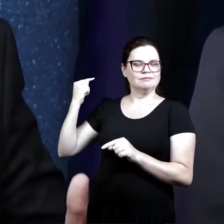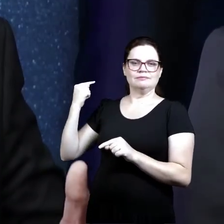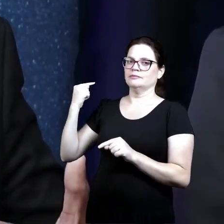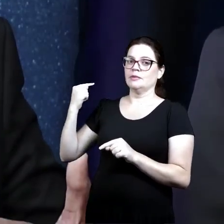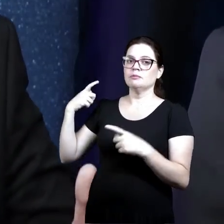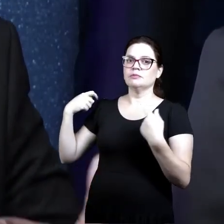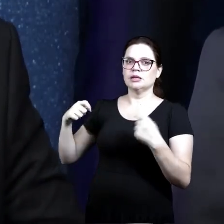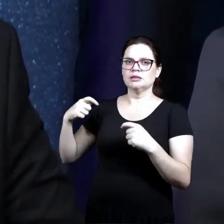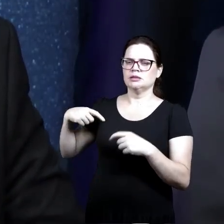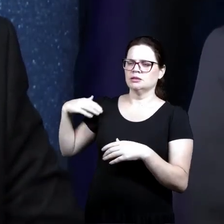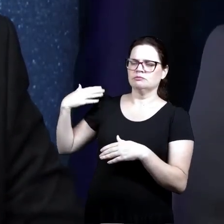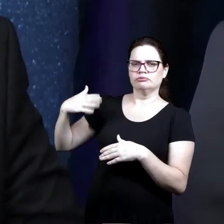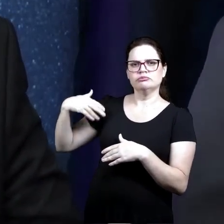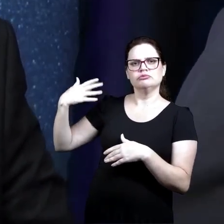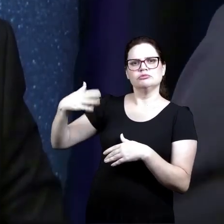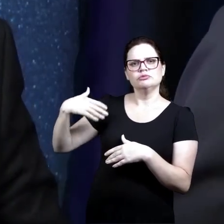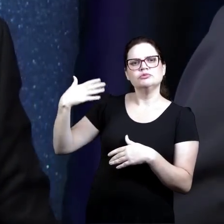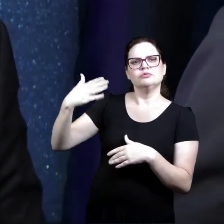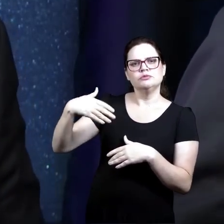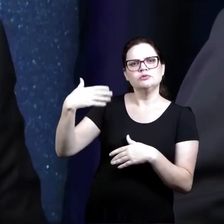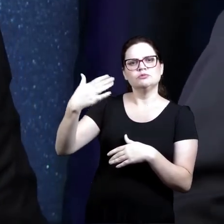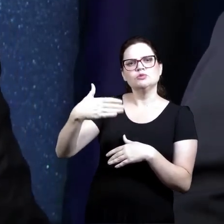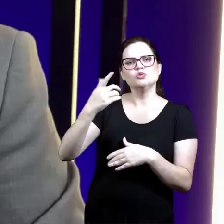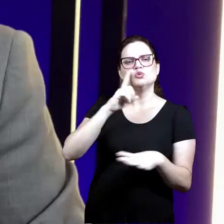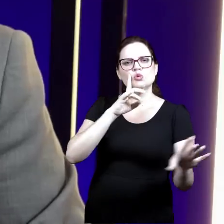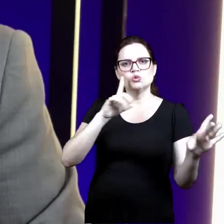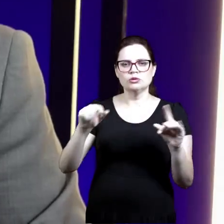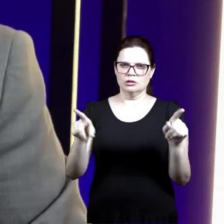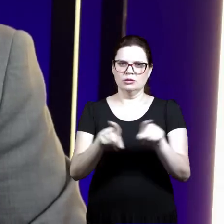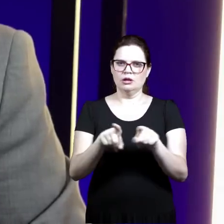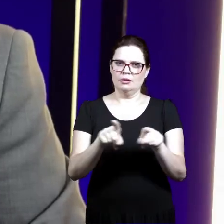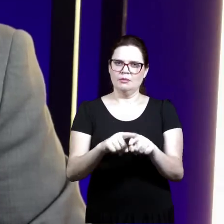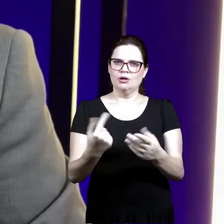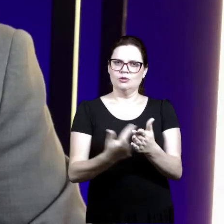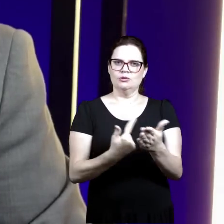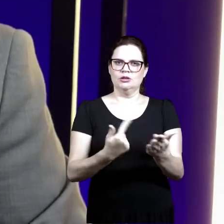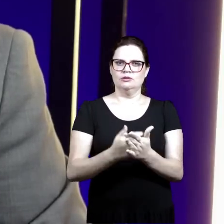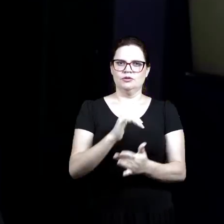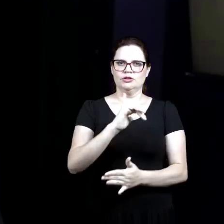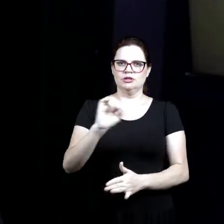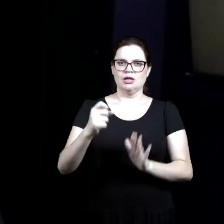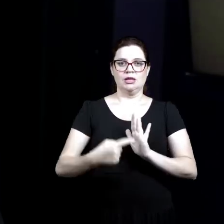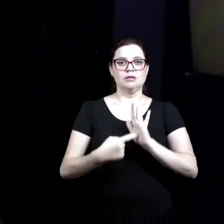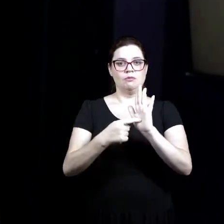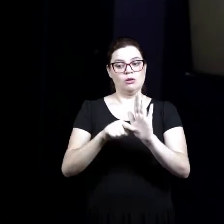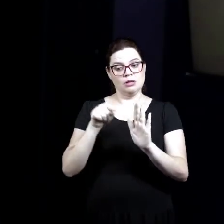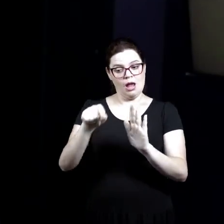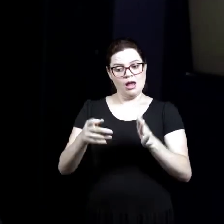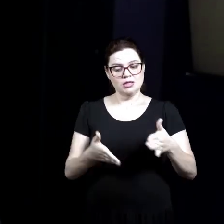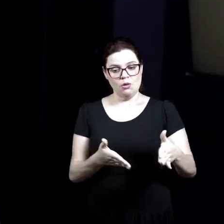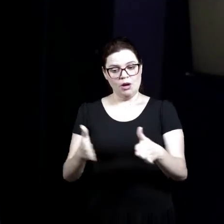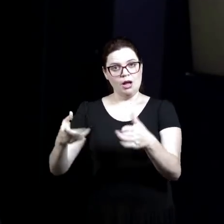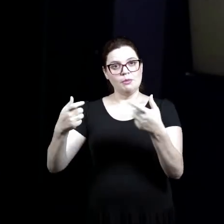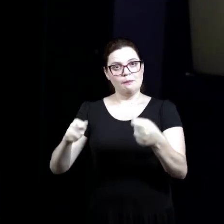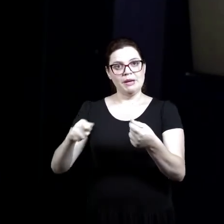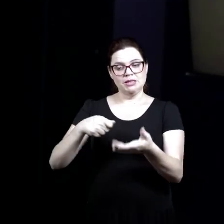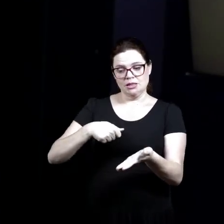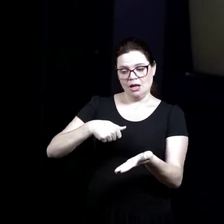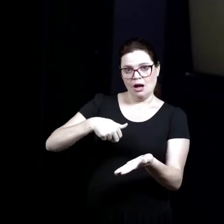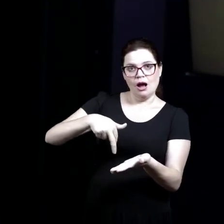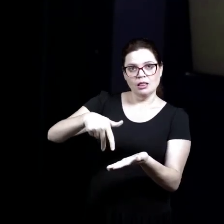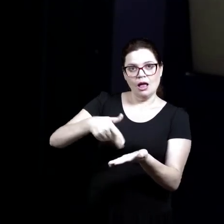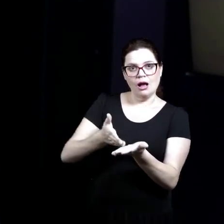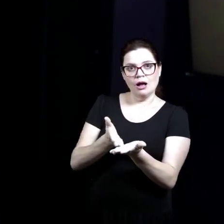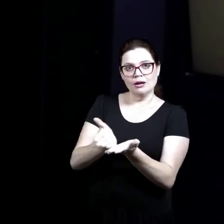o caminho é ir até. É dinâmico, né? Dinâmico. Inclusive até em Isaías fala, este é o caminho, andai nele, sem